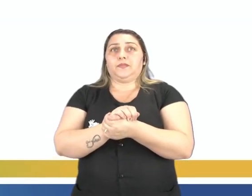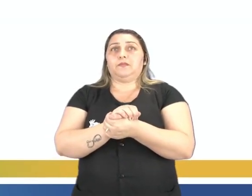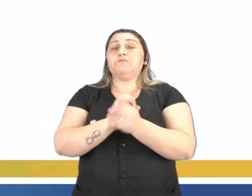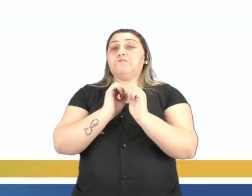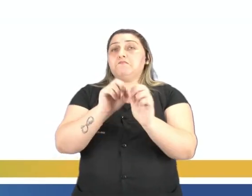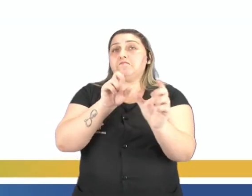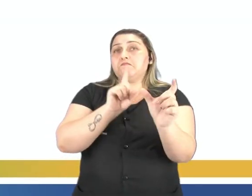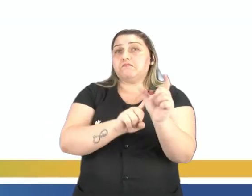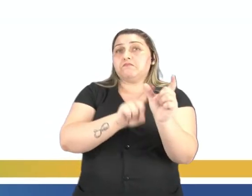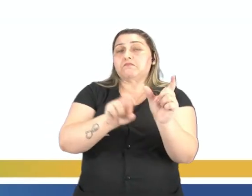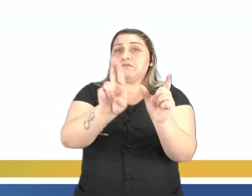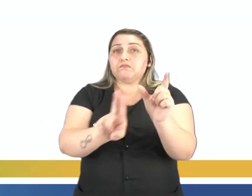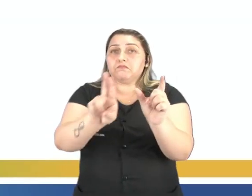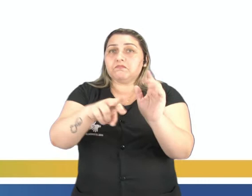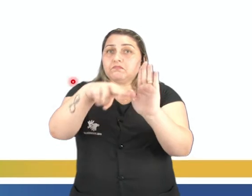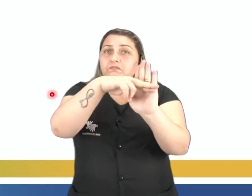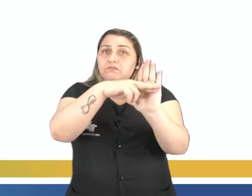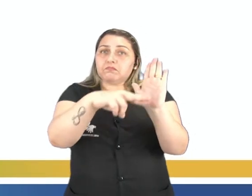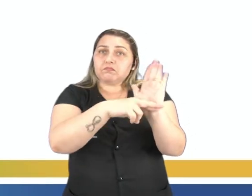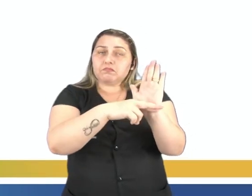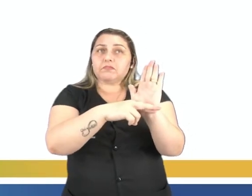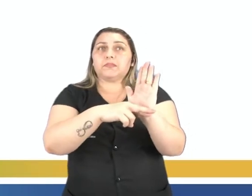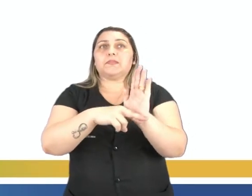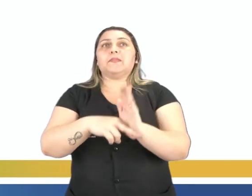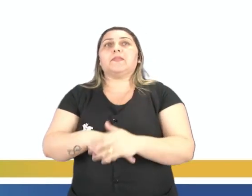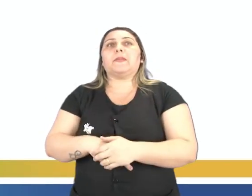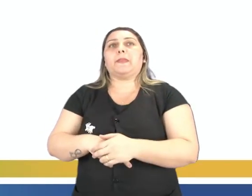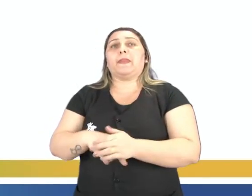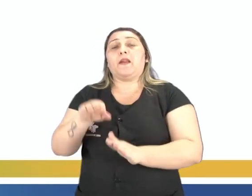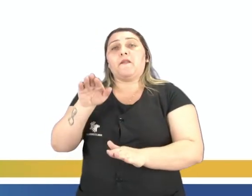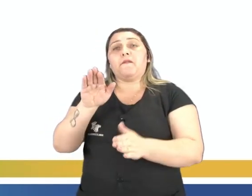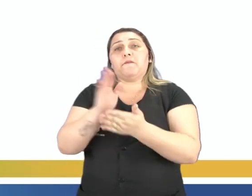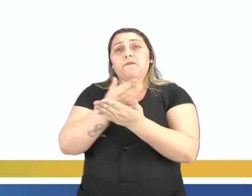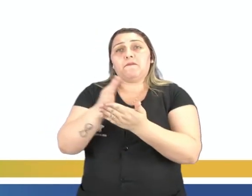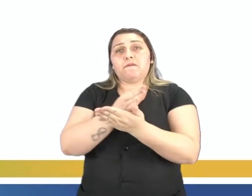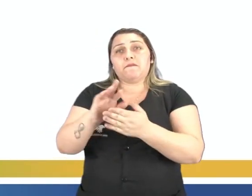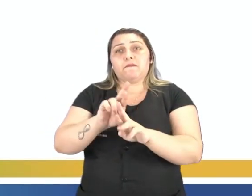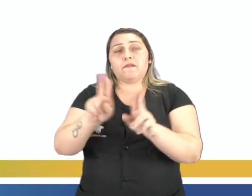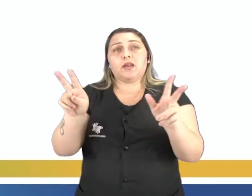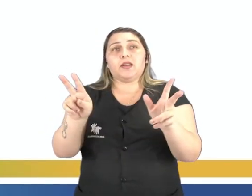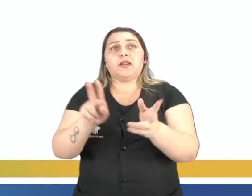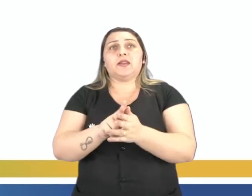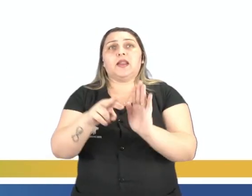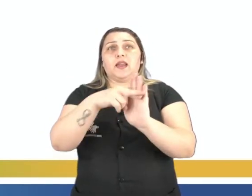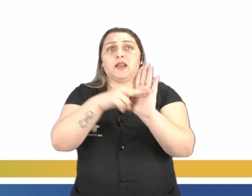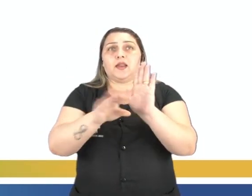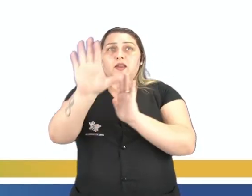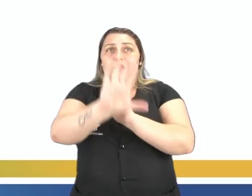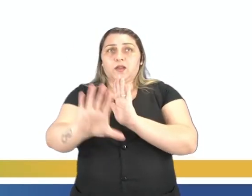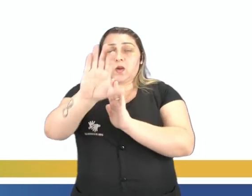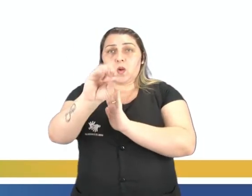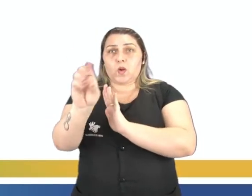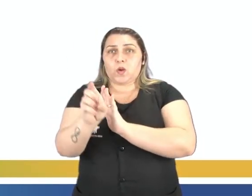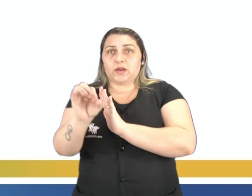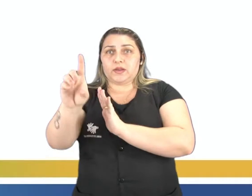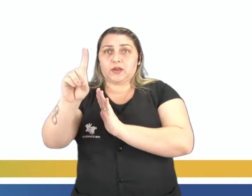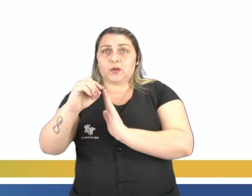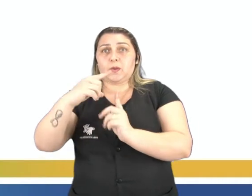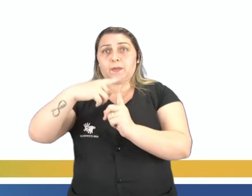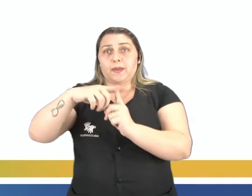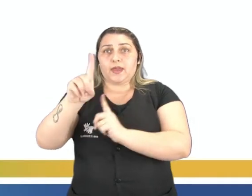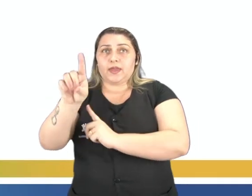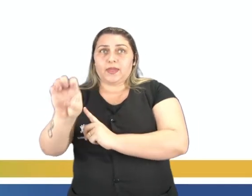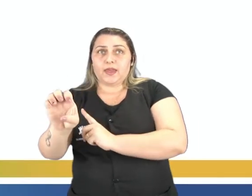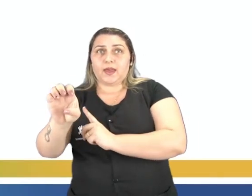E pode também ter outra forma de nomenclatura para o NOx variável. Nós temos aqui a regra geral óxido,